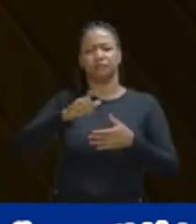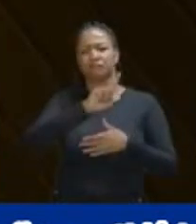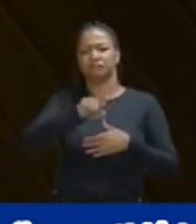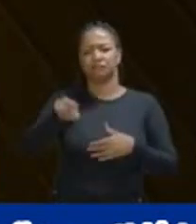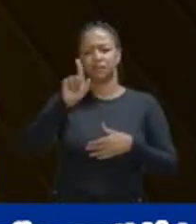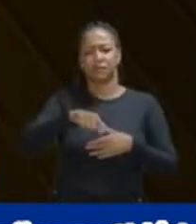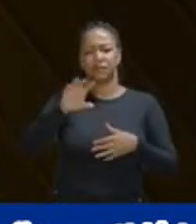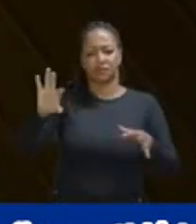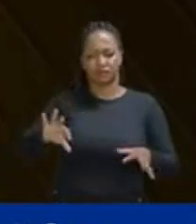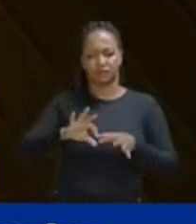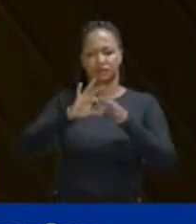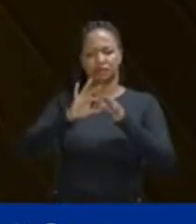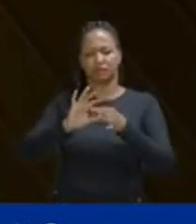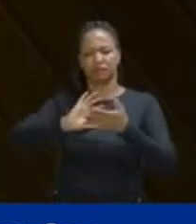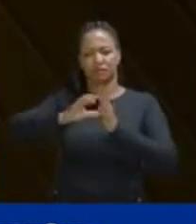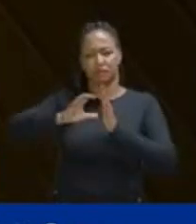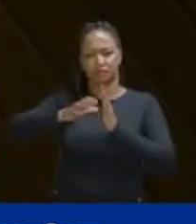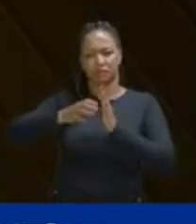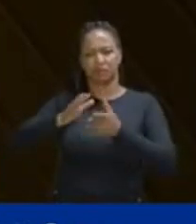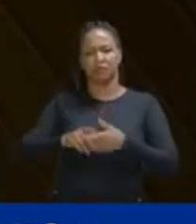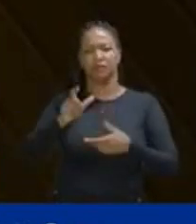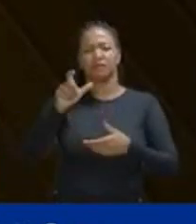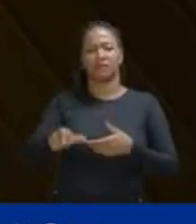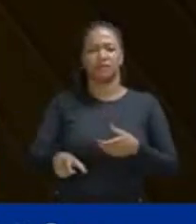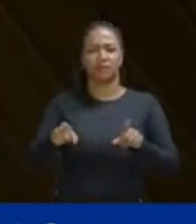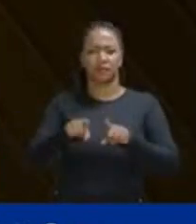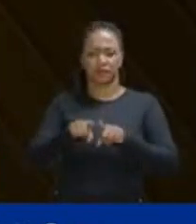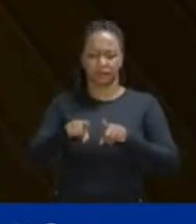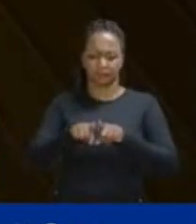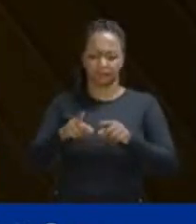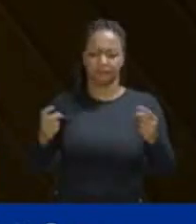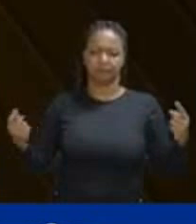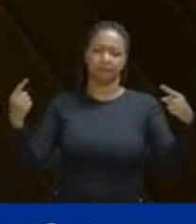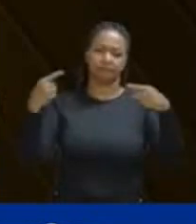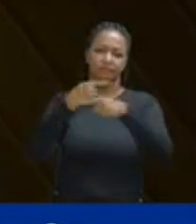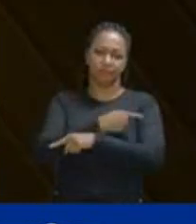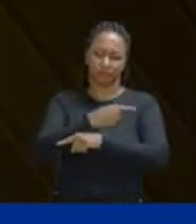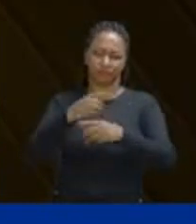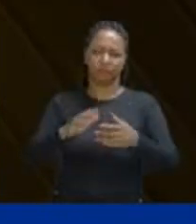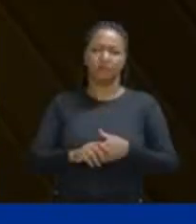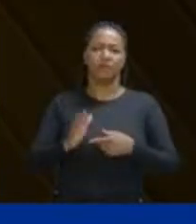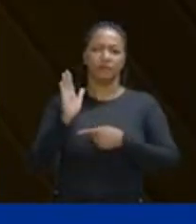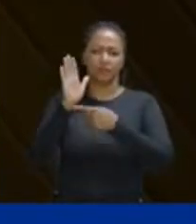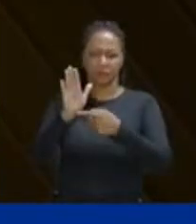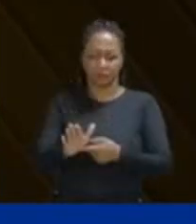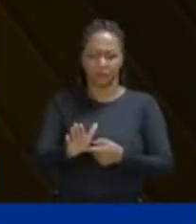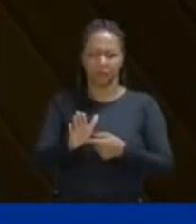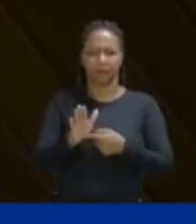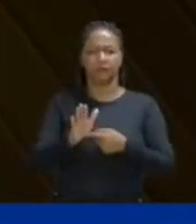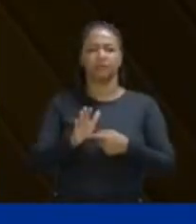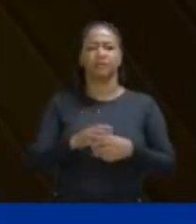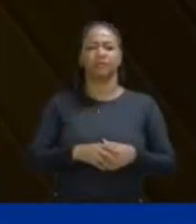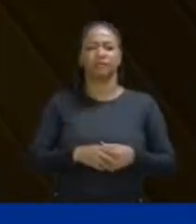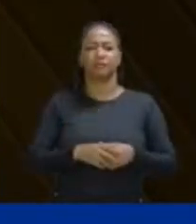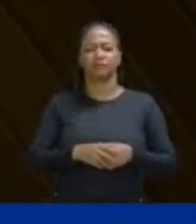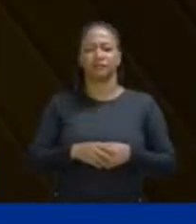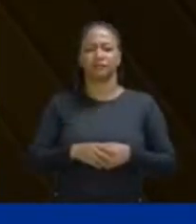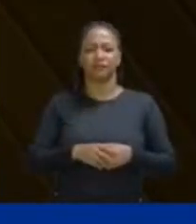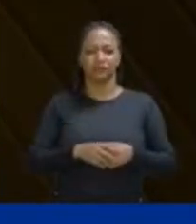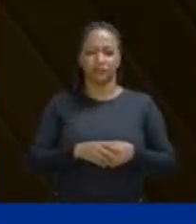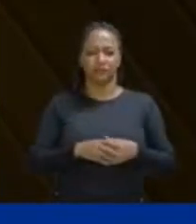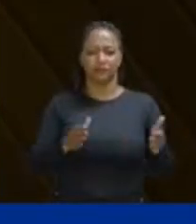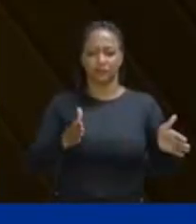nulas as filiações partidárias do recorrente. É contra essa decisão que a parte apresentou a presente resignação, o